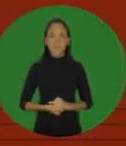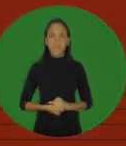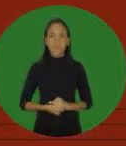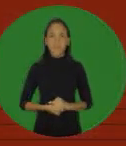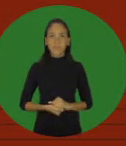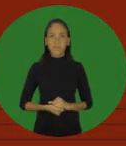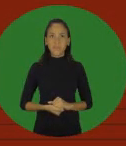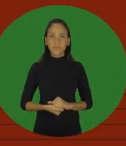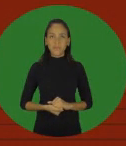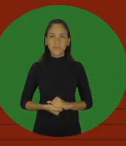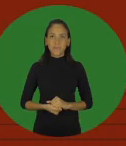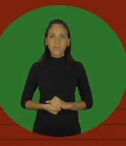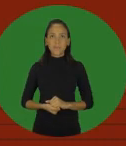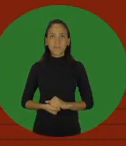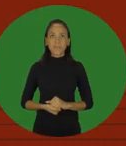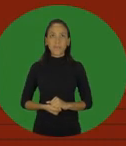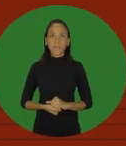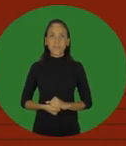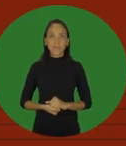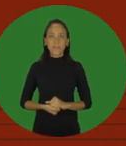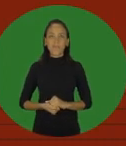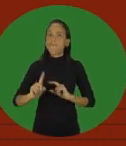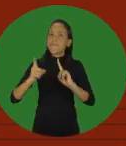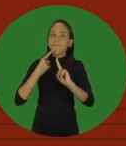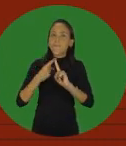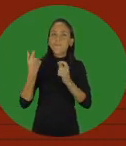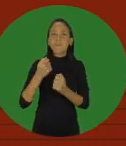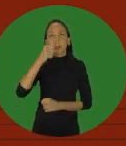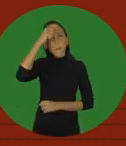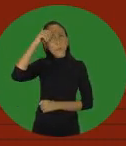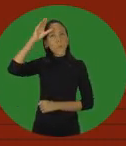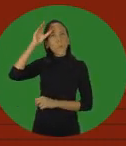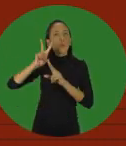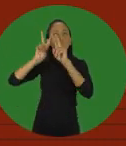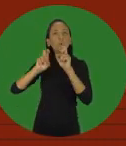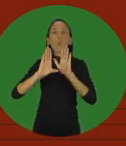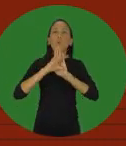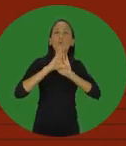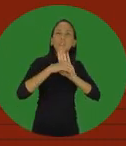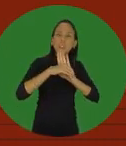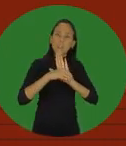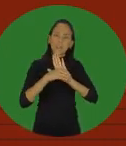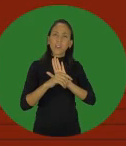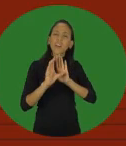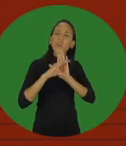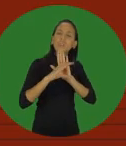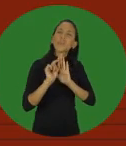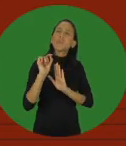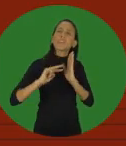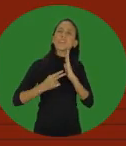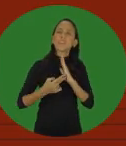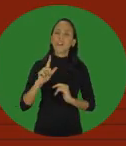Antes de tudo, vamos ver alguns conceitos iniciais. O que é a LGPD? A Lei Geral de Proteção de